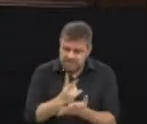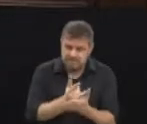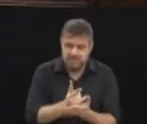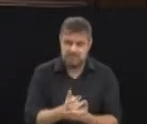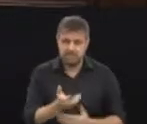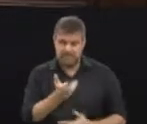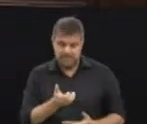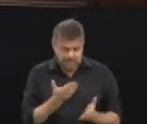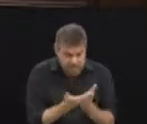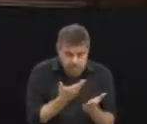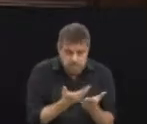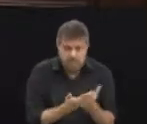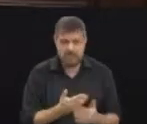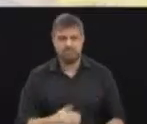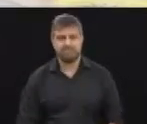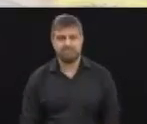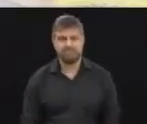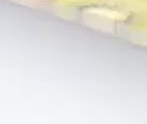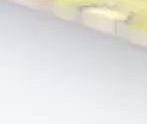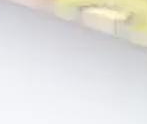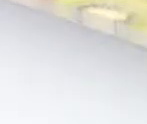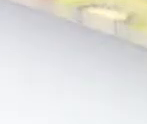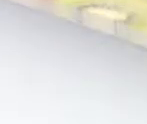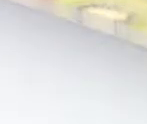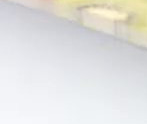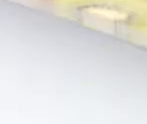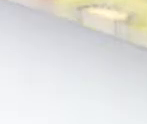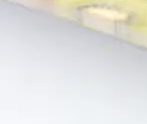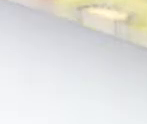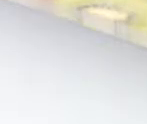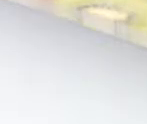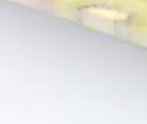ter sempre essa visão da atualização.